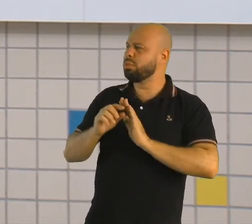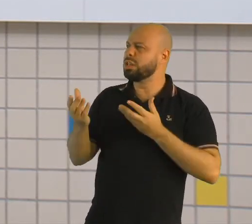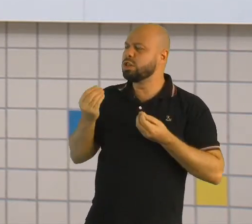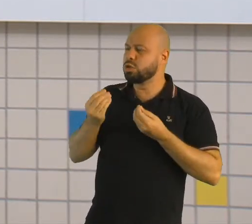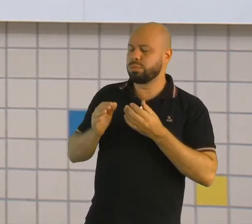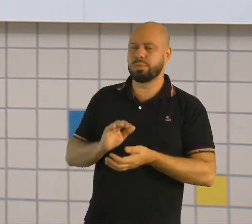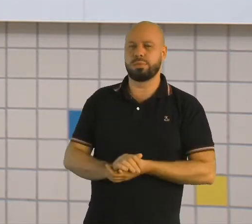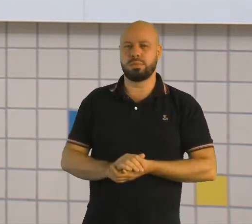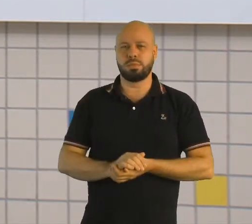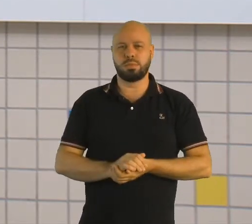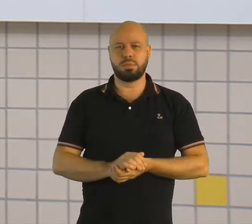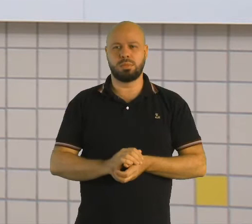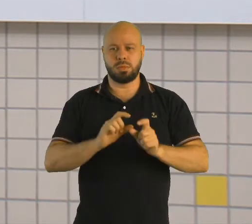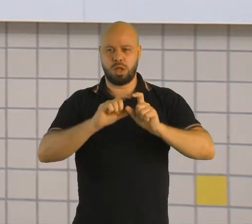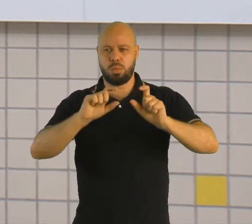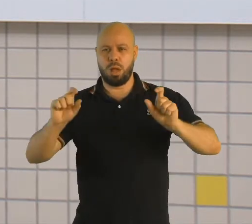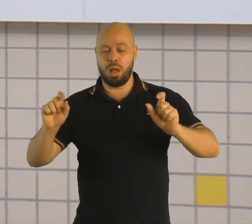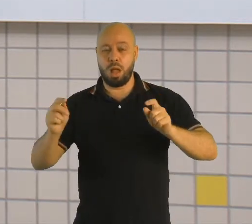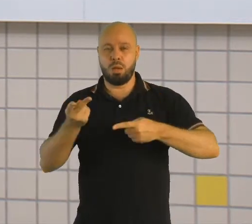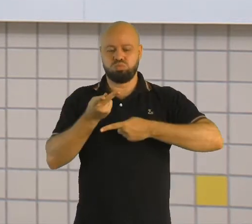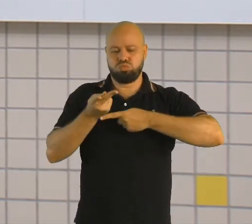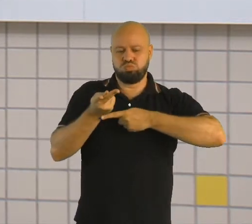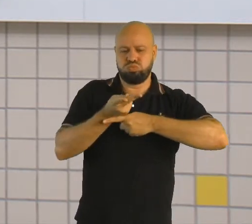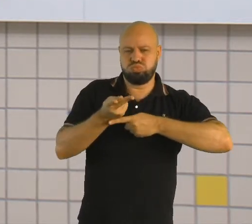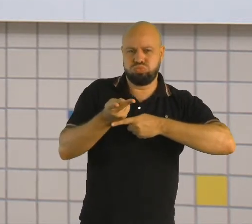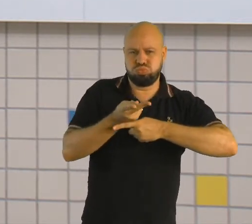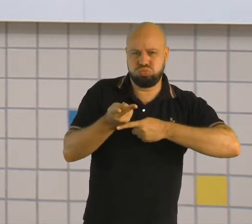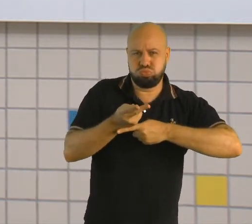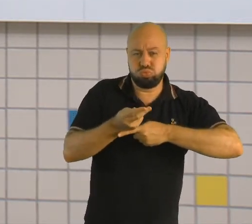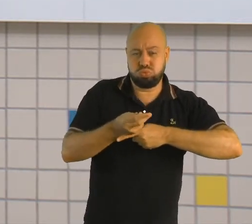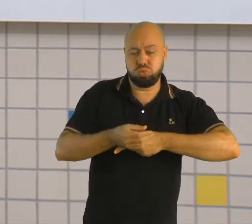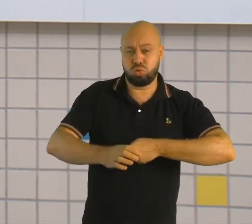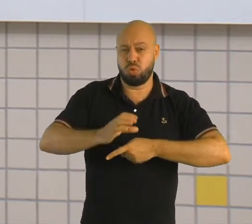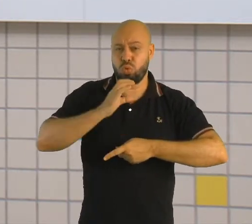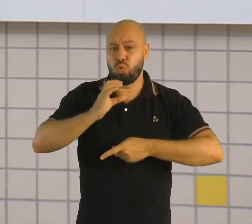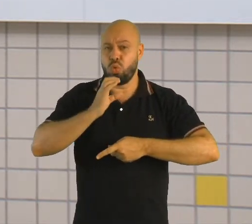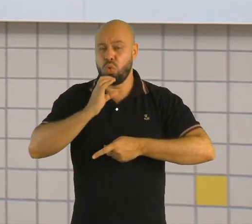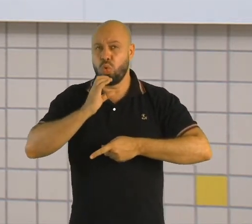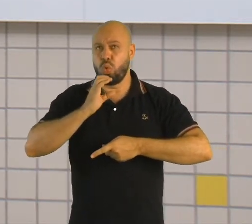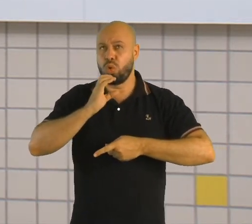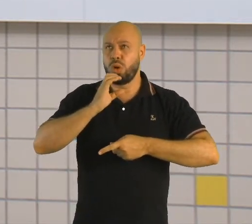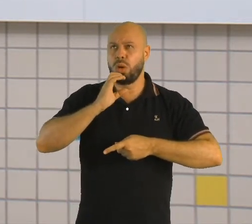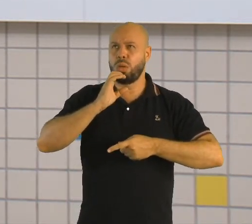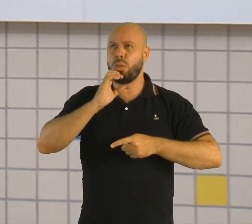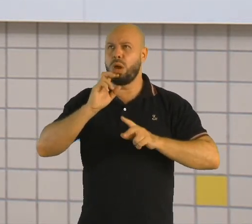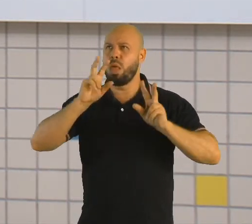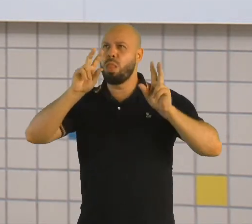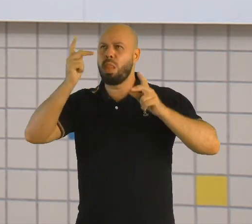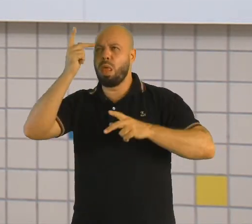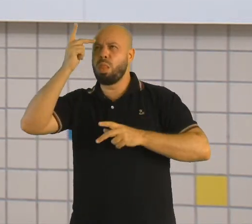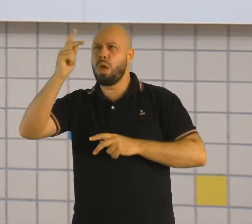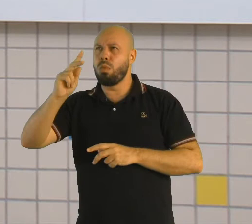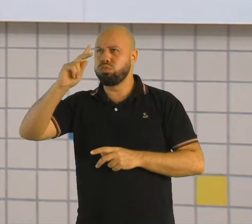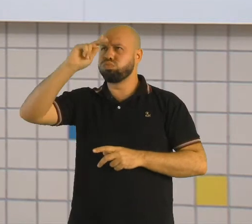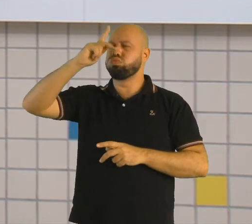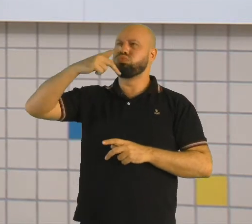outras palavras, é a busca do conhecimento sobre o ser humano por meio da